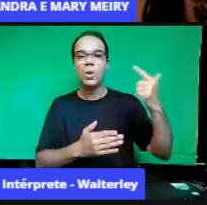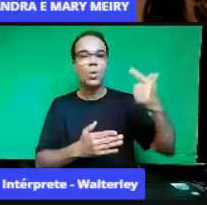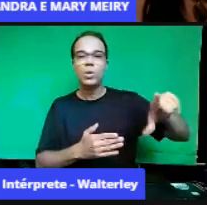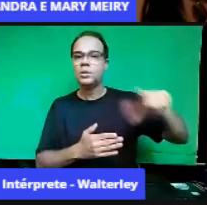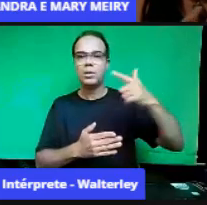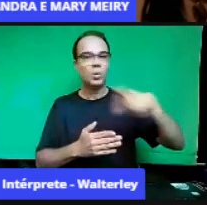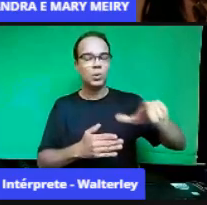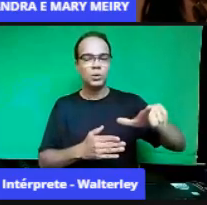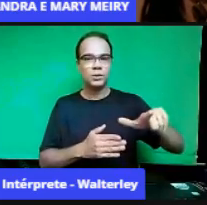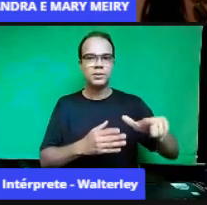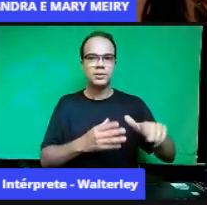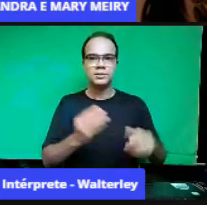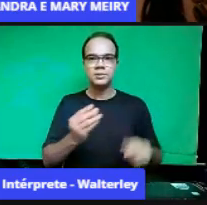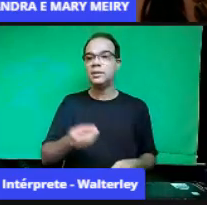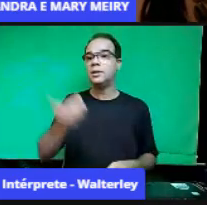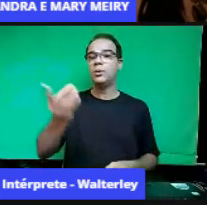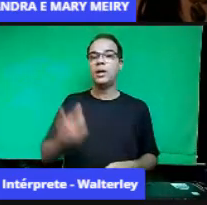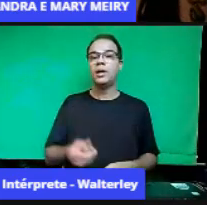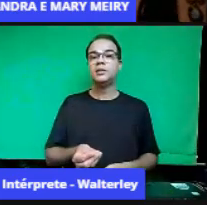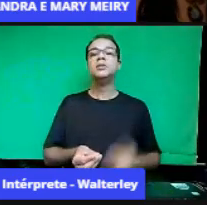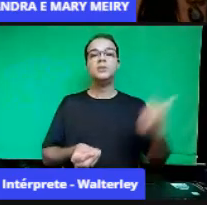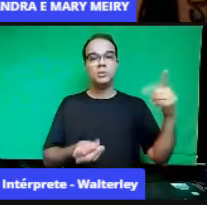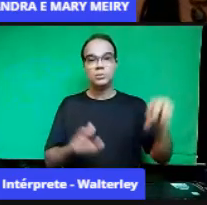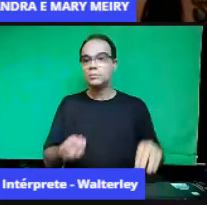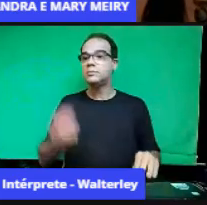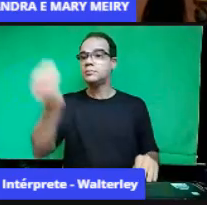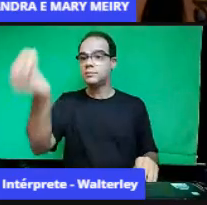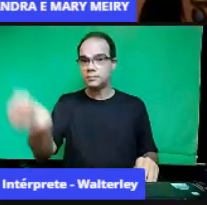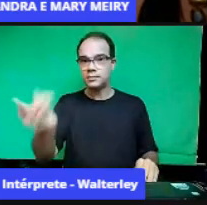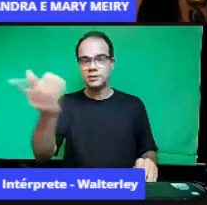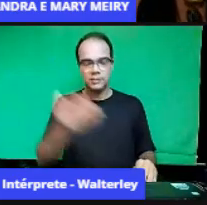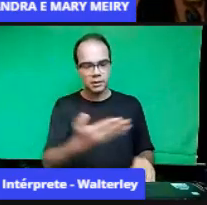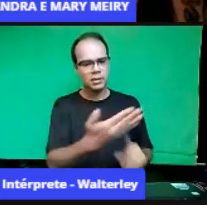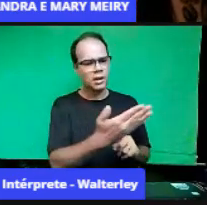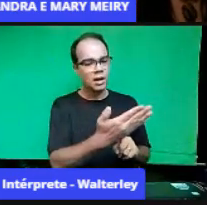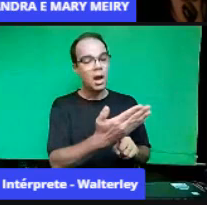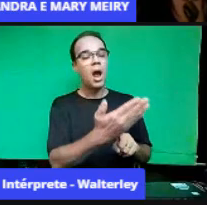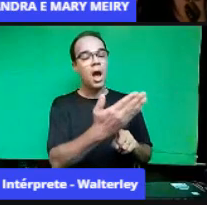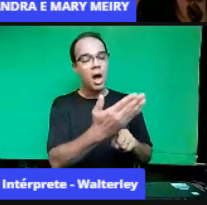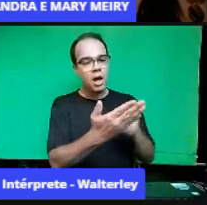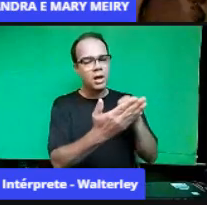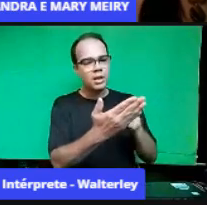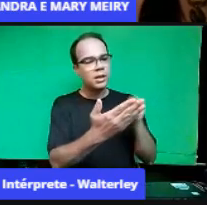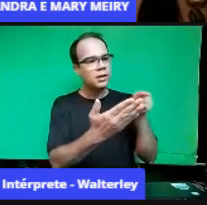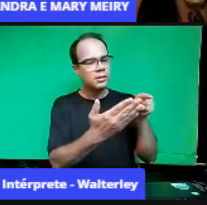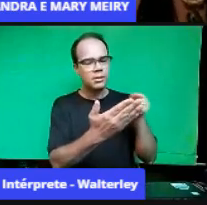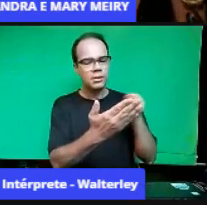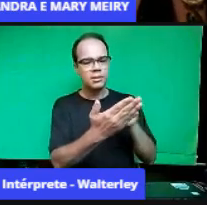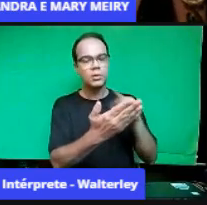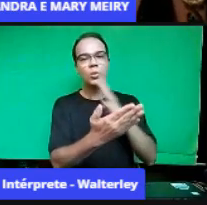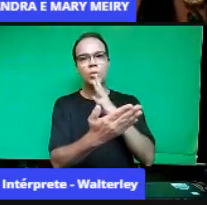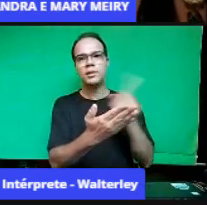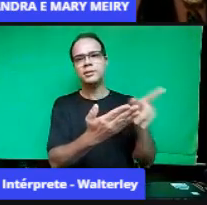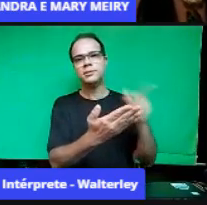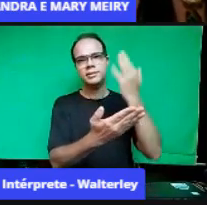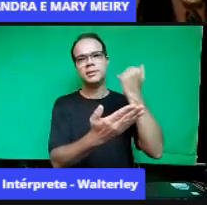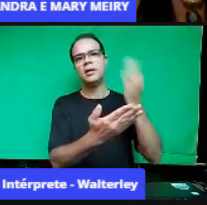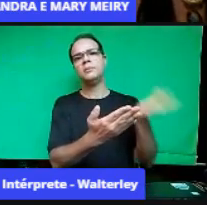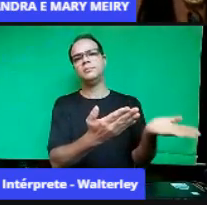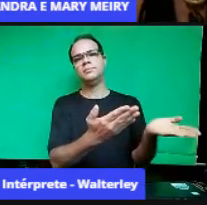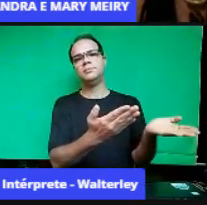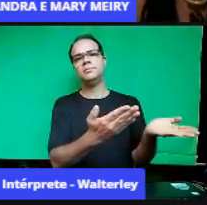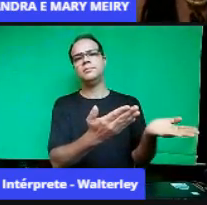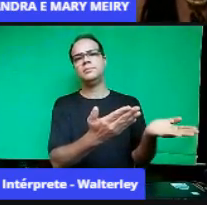nós traçamos estratégias para montar um novo PEI. Certo? Essa ficha do